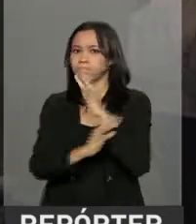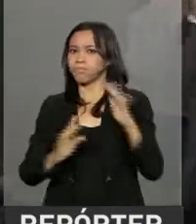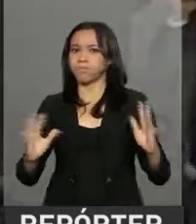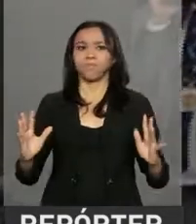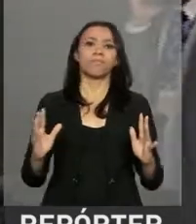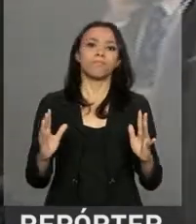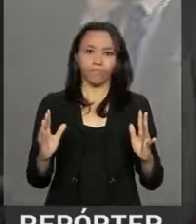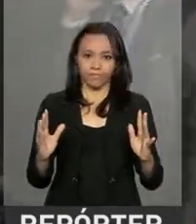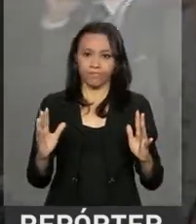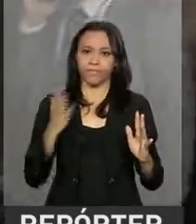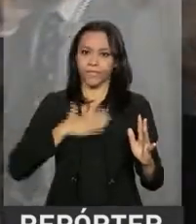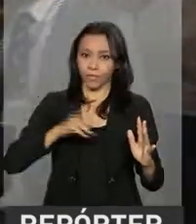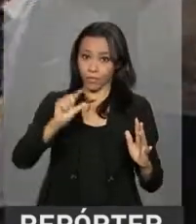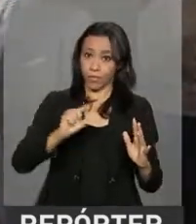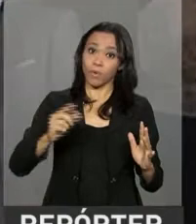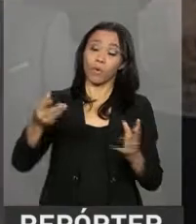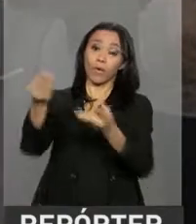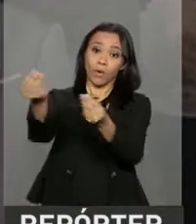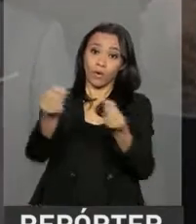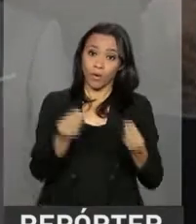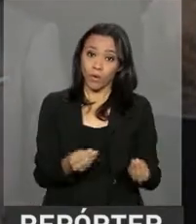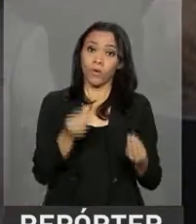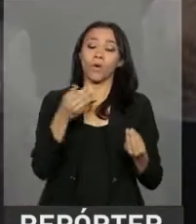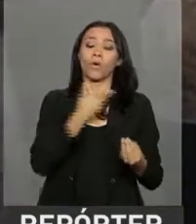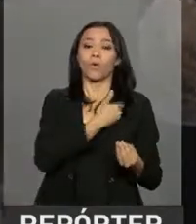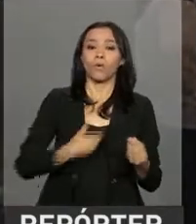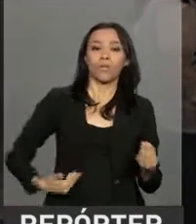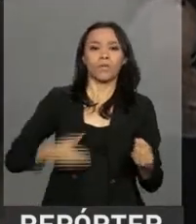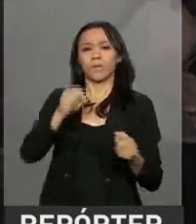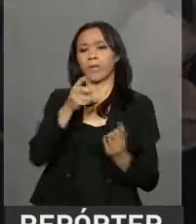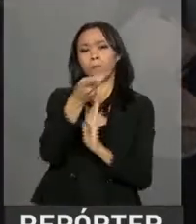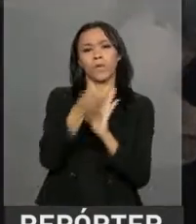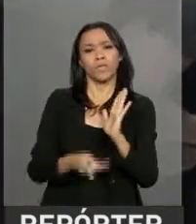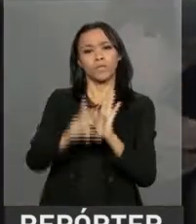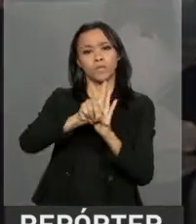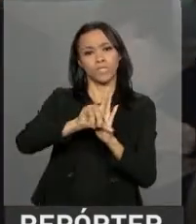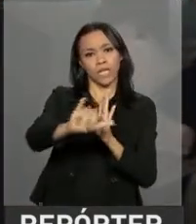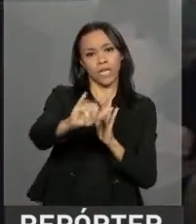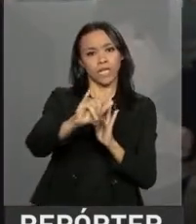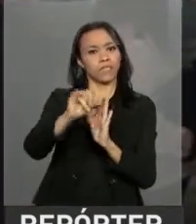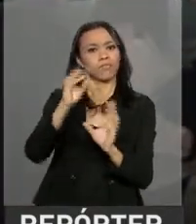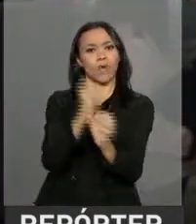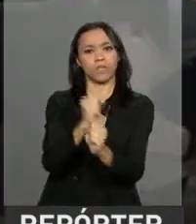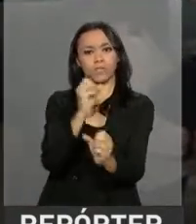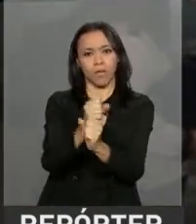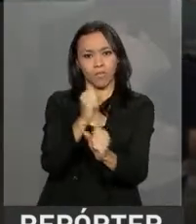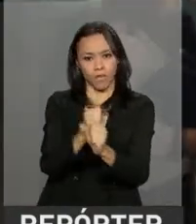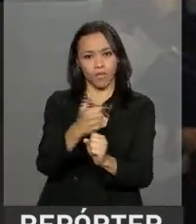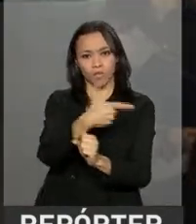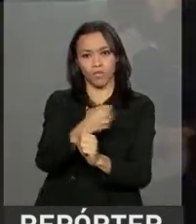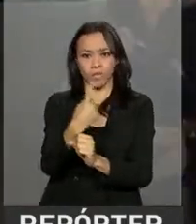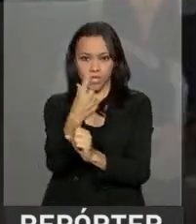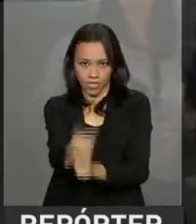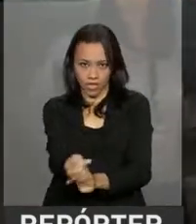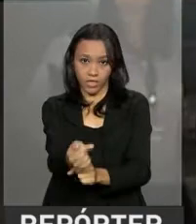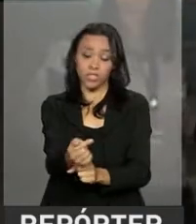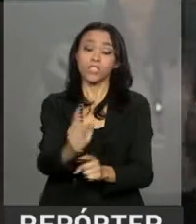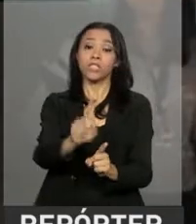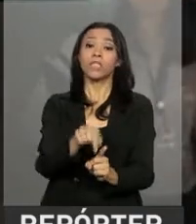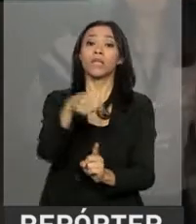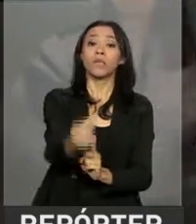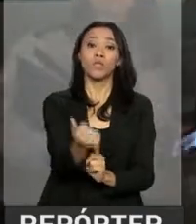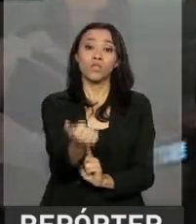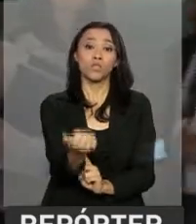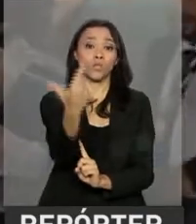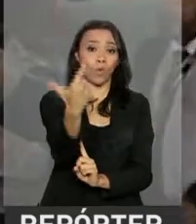encaminha aqui para o Congresso Nacional o projeto de lei orçamentária de 2017 ao meio-dia Os ministros da Fazenda